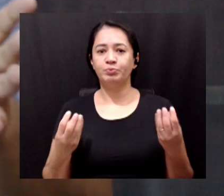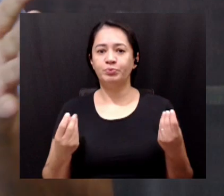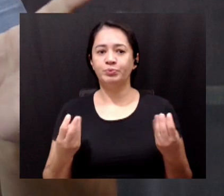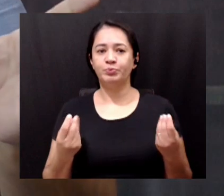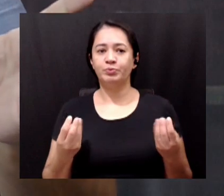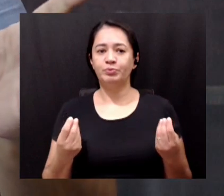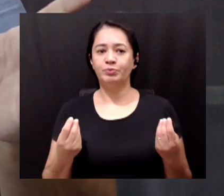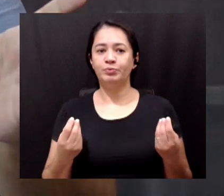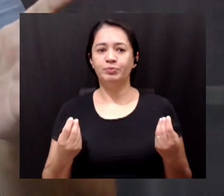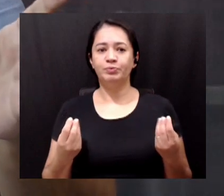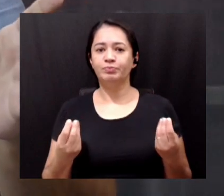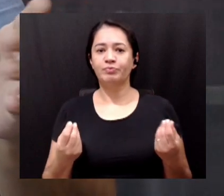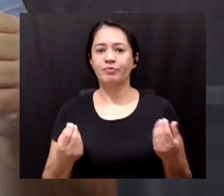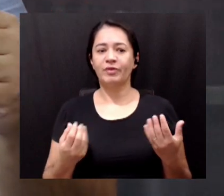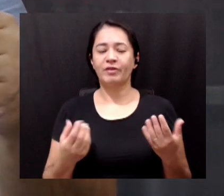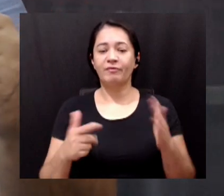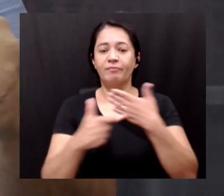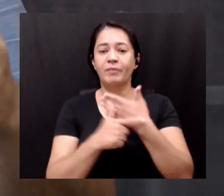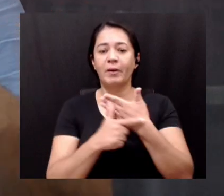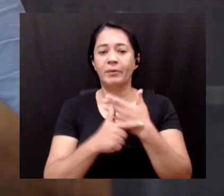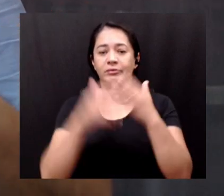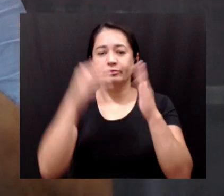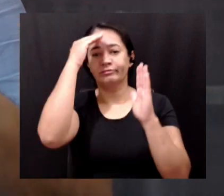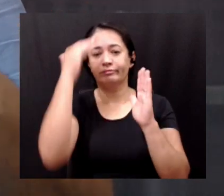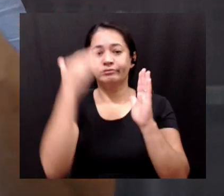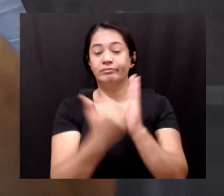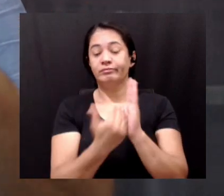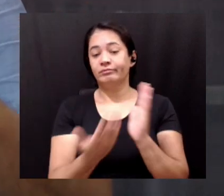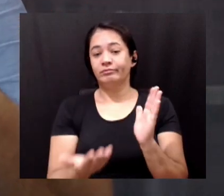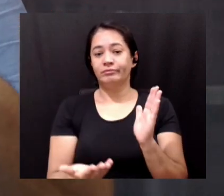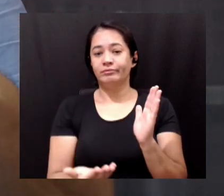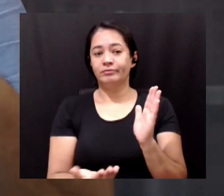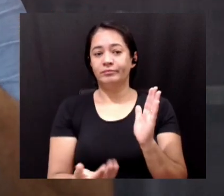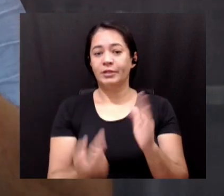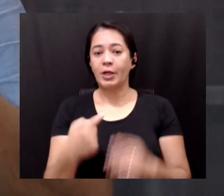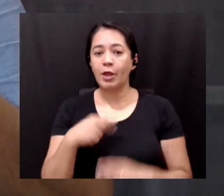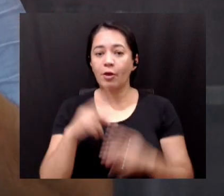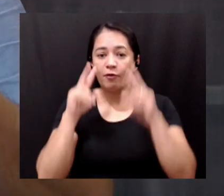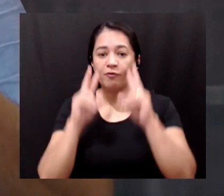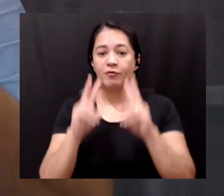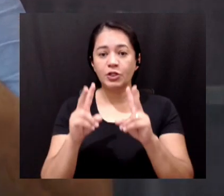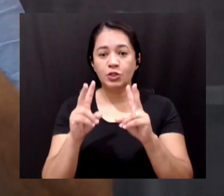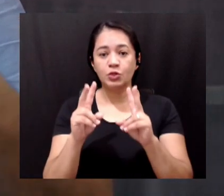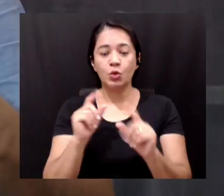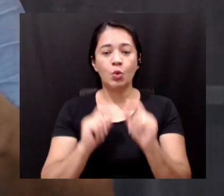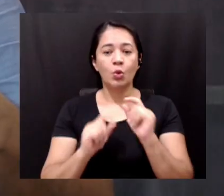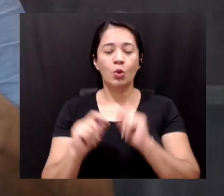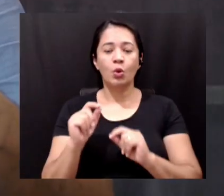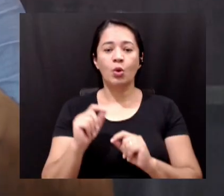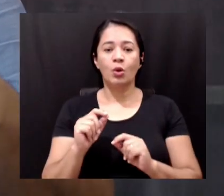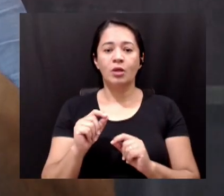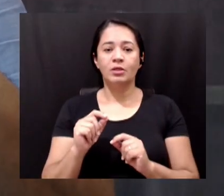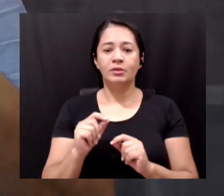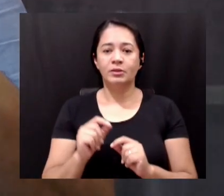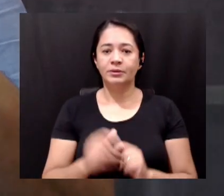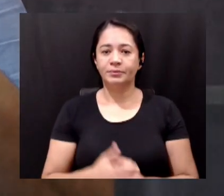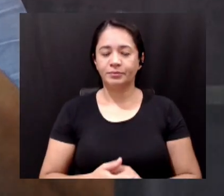fazer o papel dela, né? Então, assim, eu também vejo que, além, né, da questão da